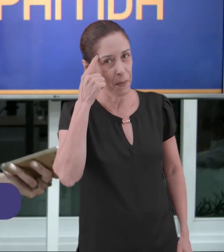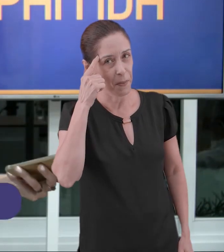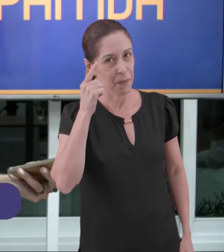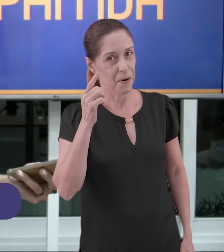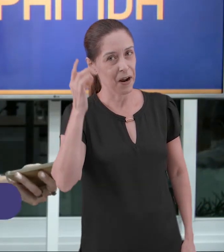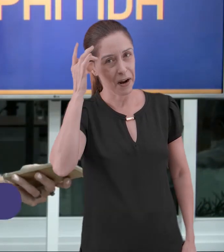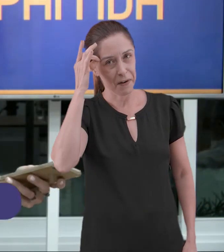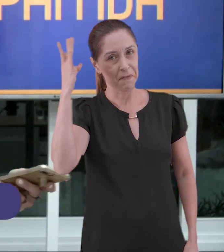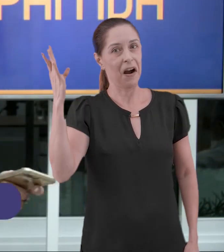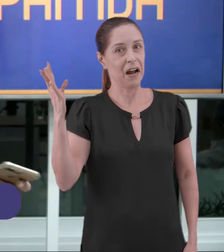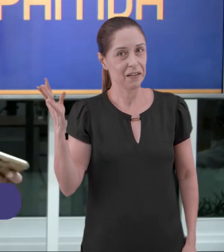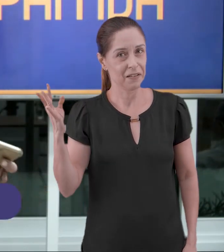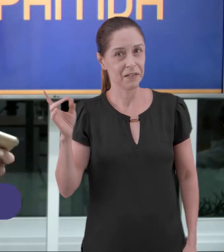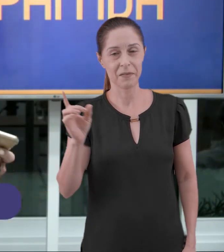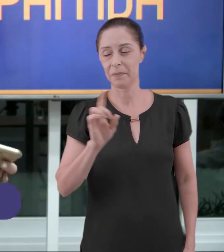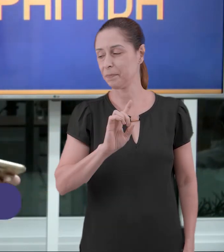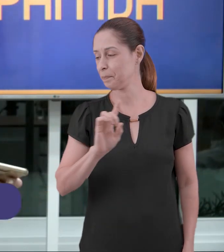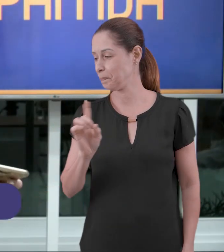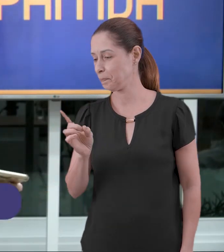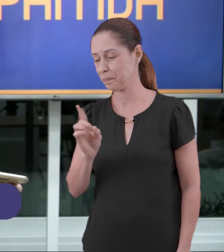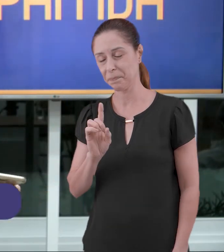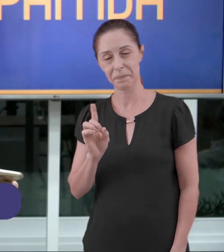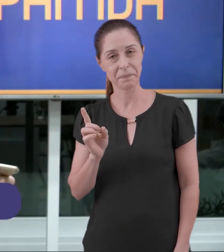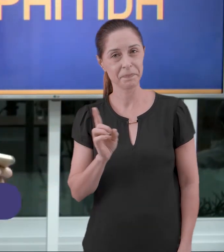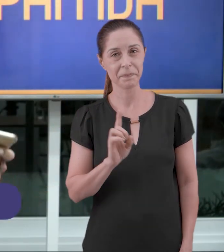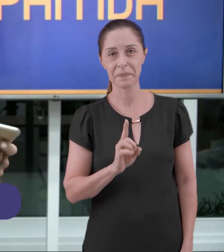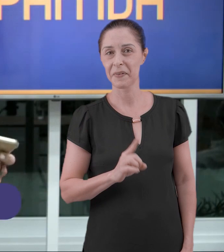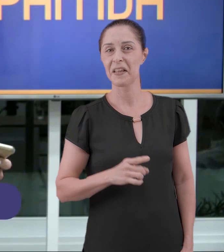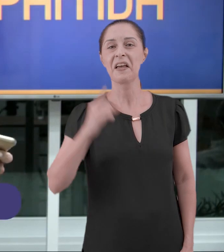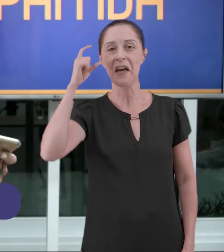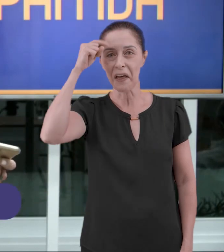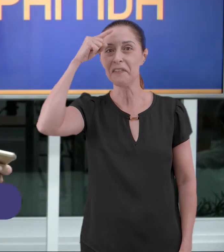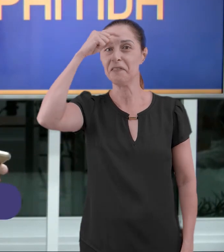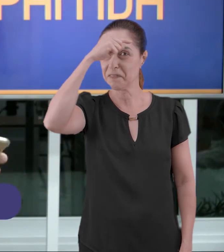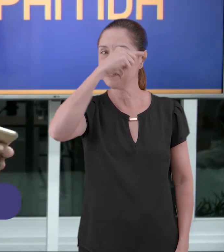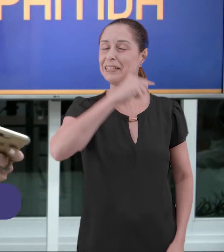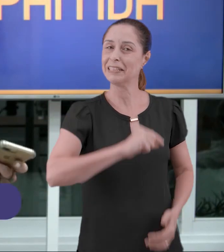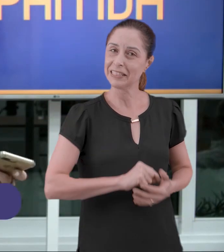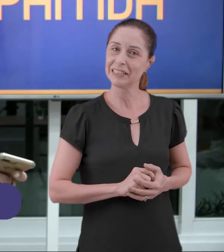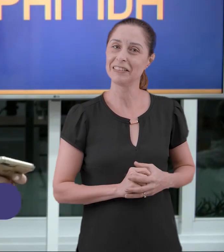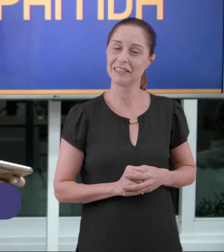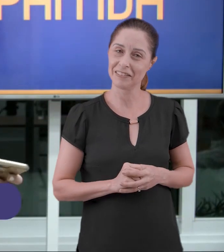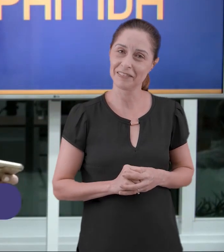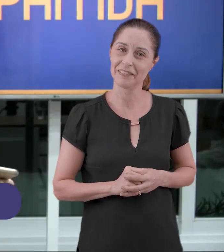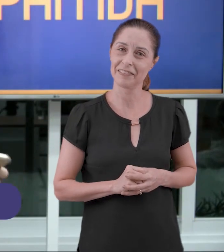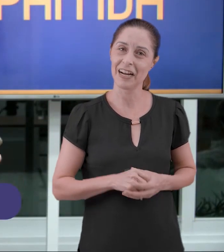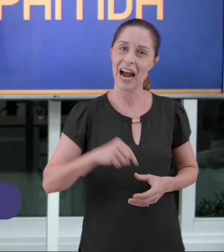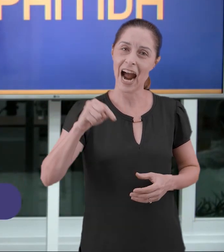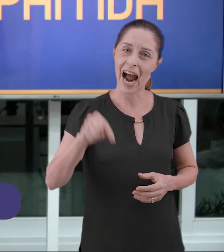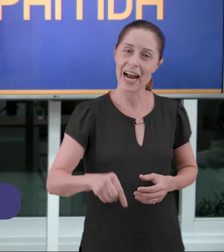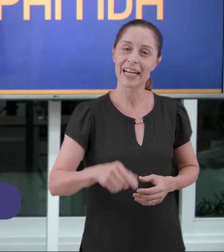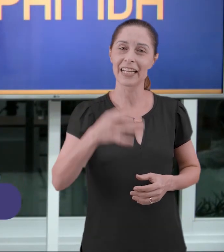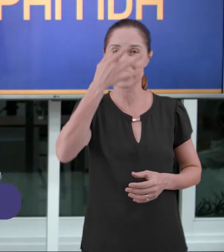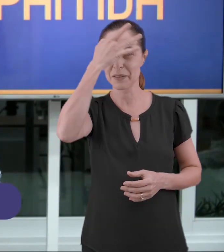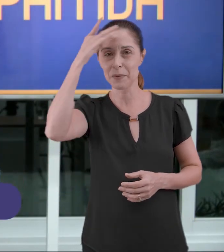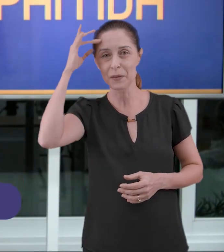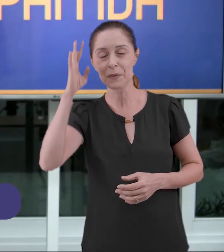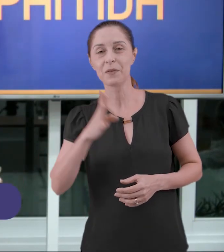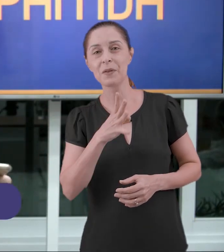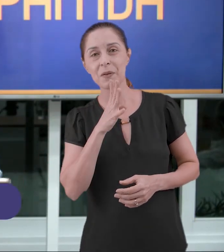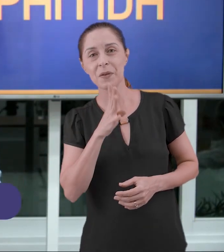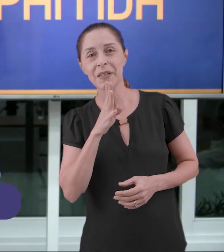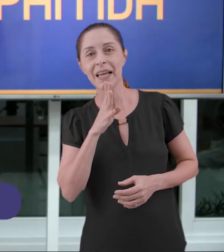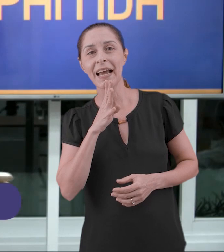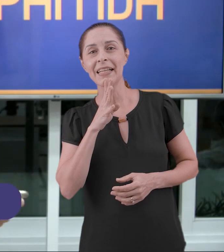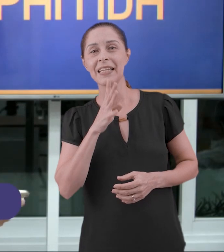faça ideia como que é lidar dia a dia, e aqui tem pessoas que lidam com essa situação todos os dias, que vão